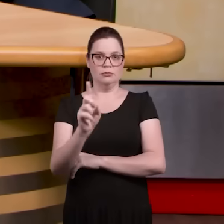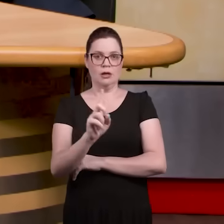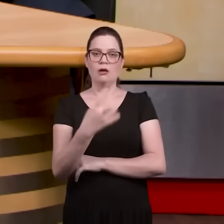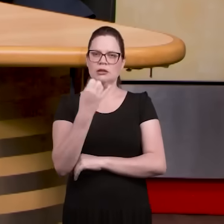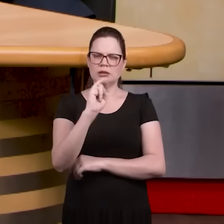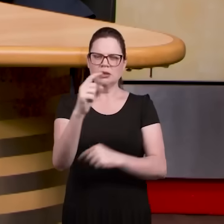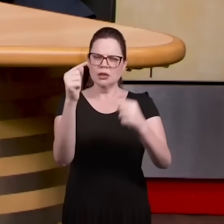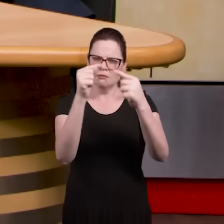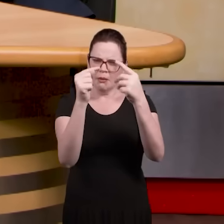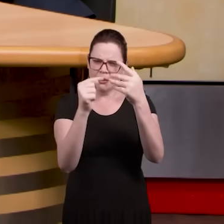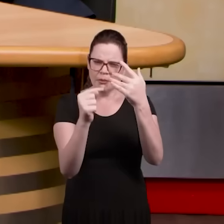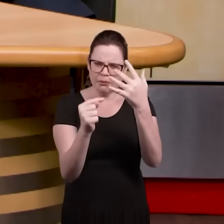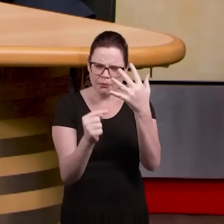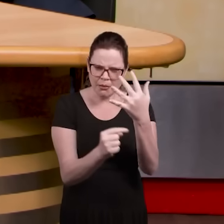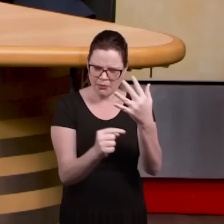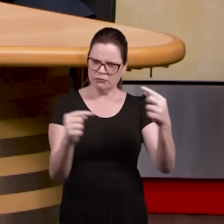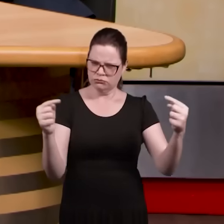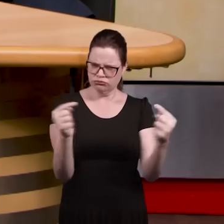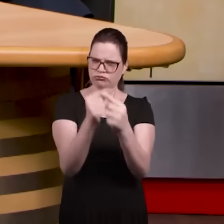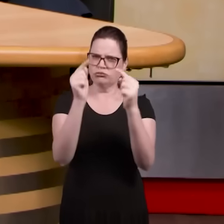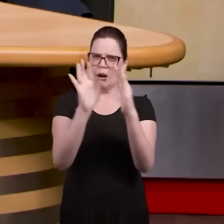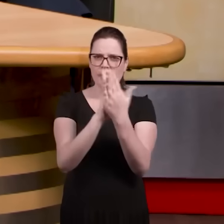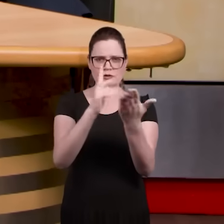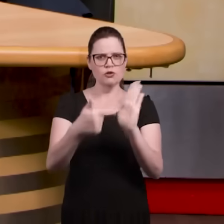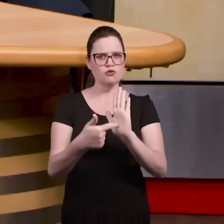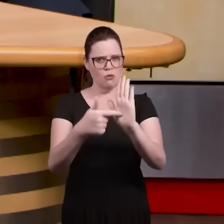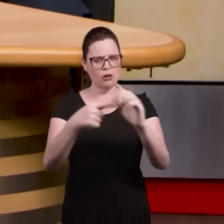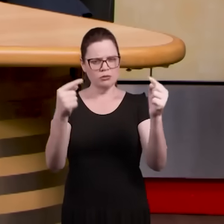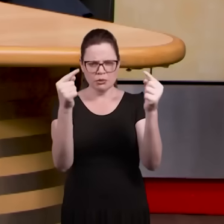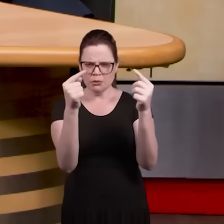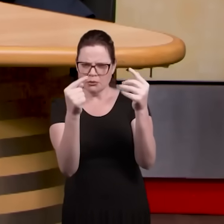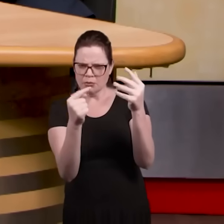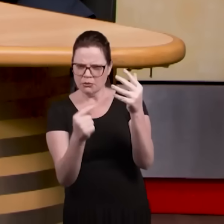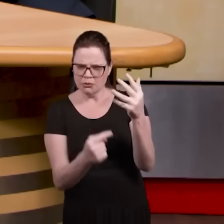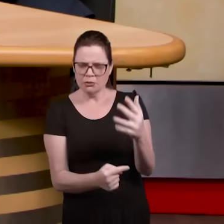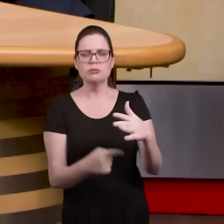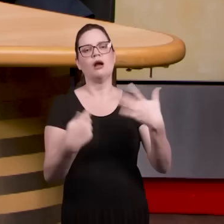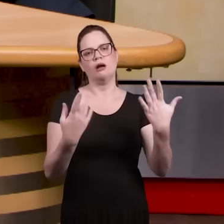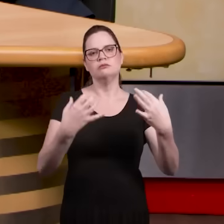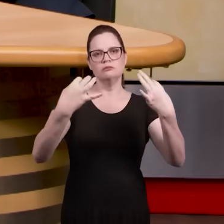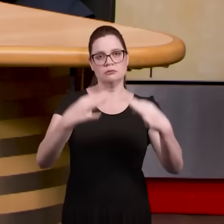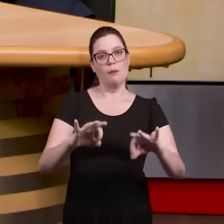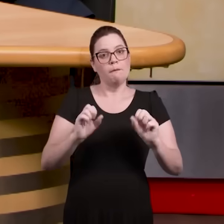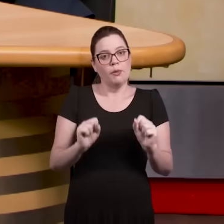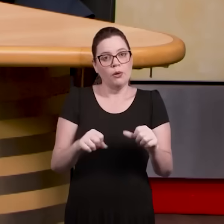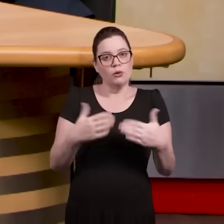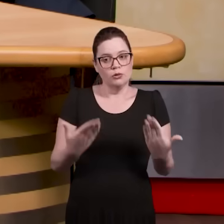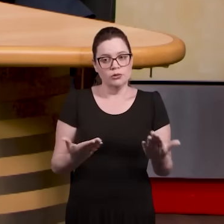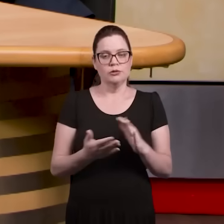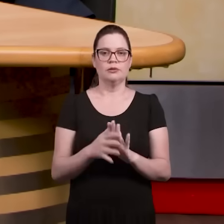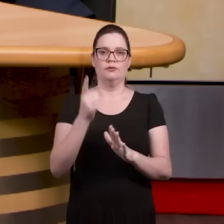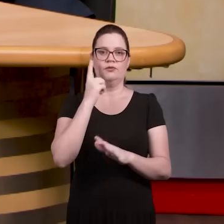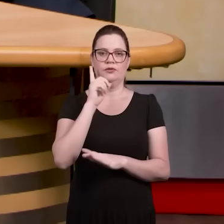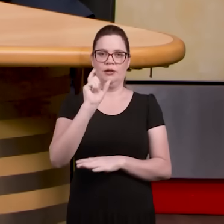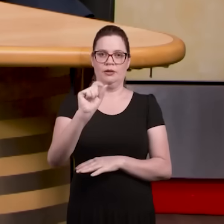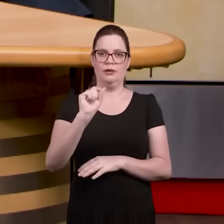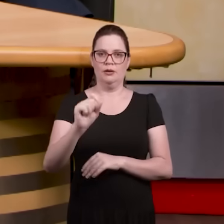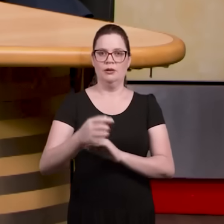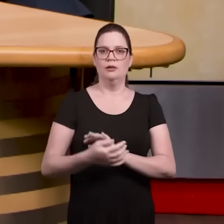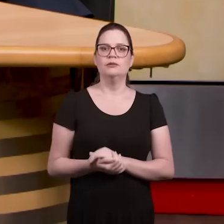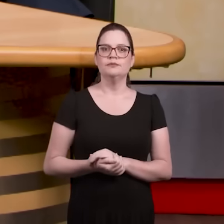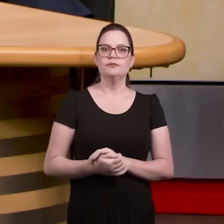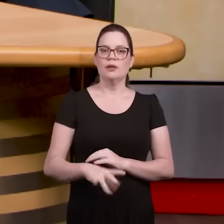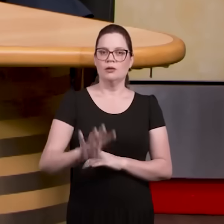como se diz assim, ele não ferir pode a palavra. Ferir a palavra. Ele não pode ferir a doutrina que está na palavra. Né? Por exemplo, vai fazer